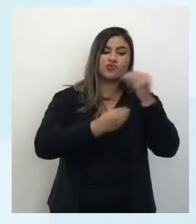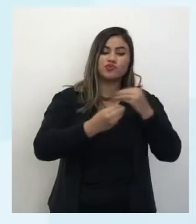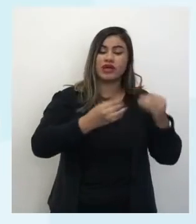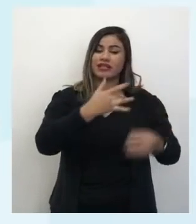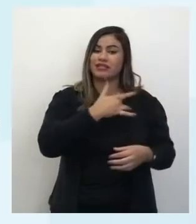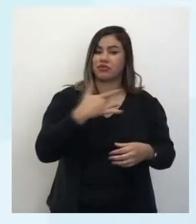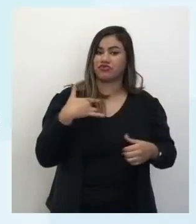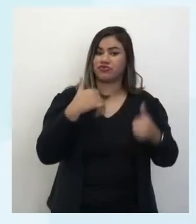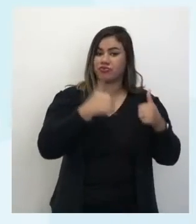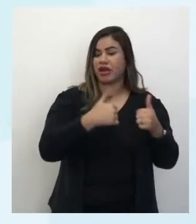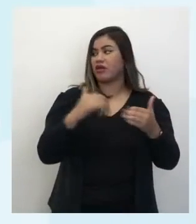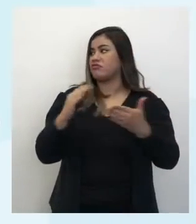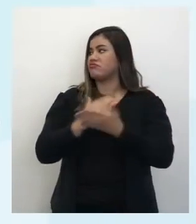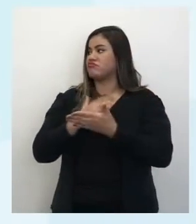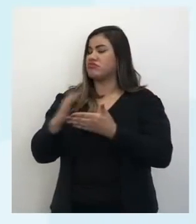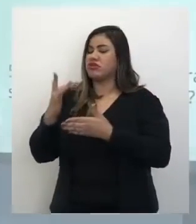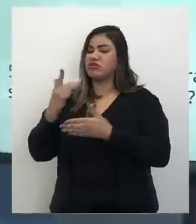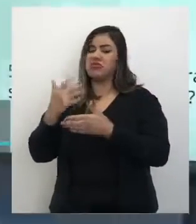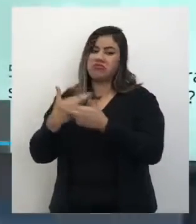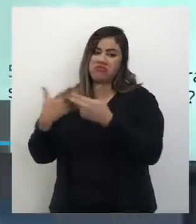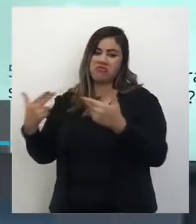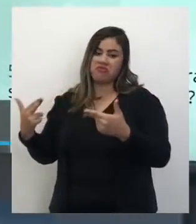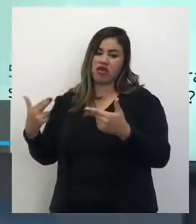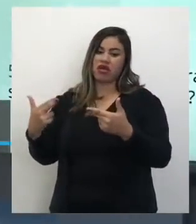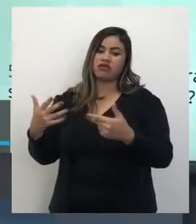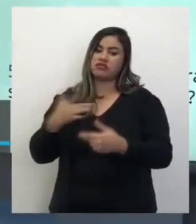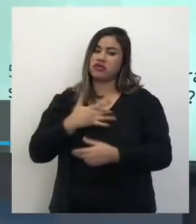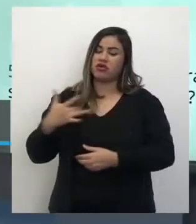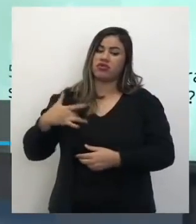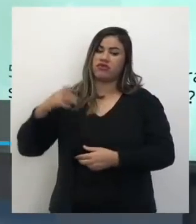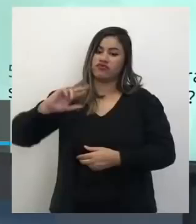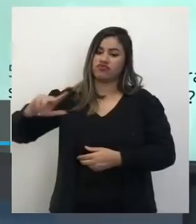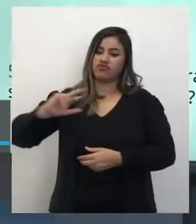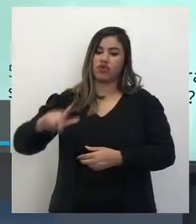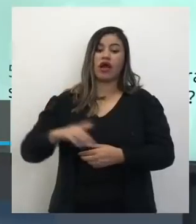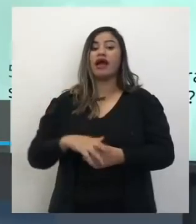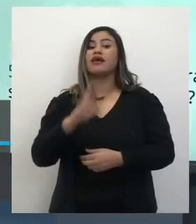não saudável? Então, vamos responder a 3 e a